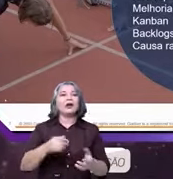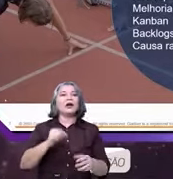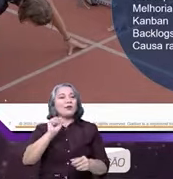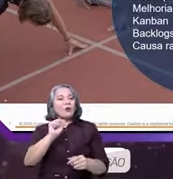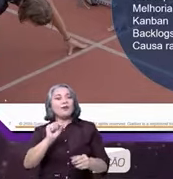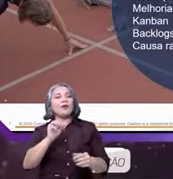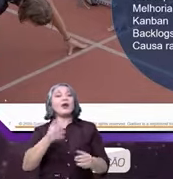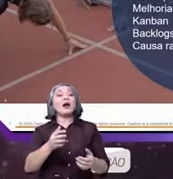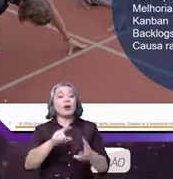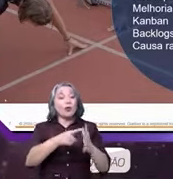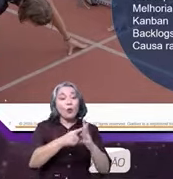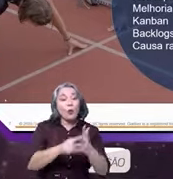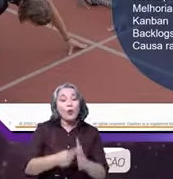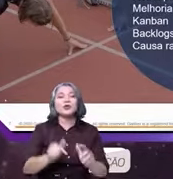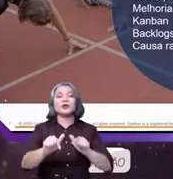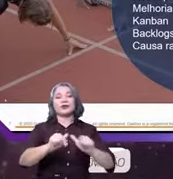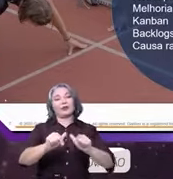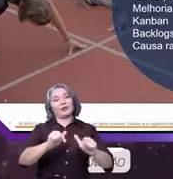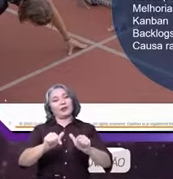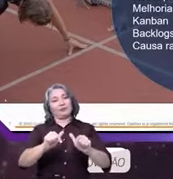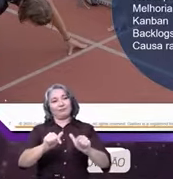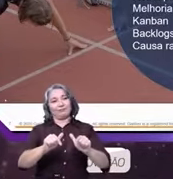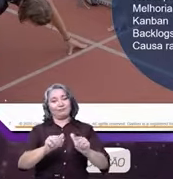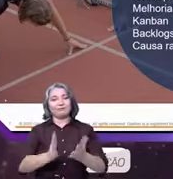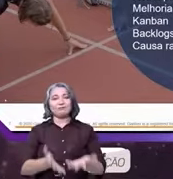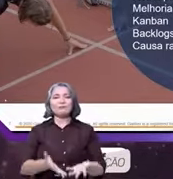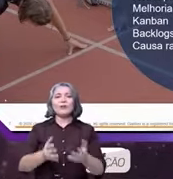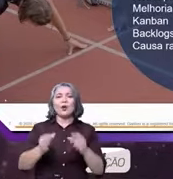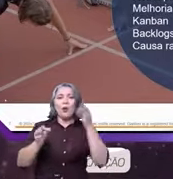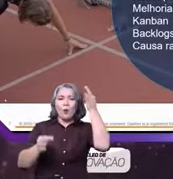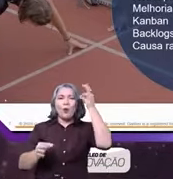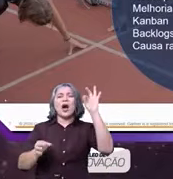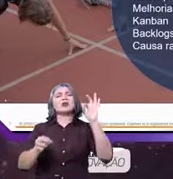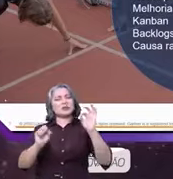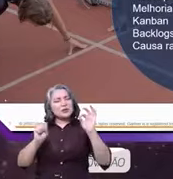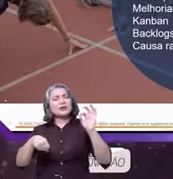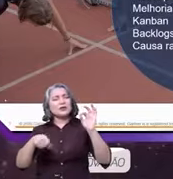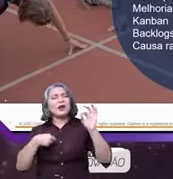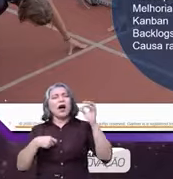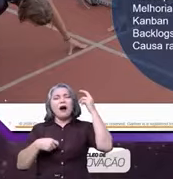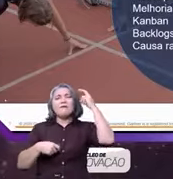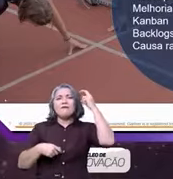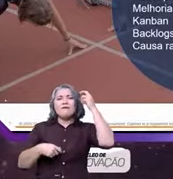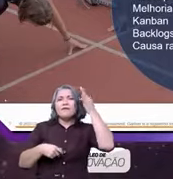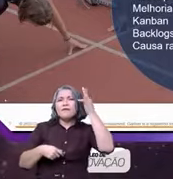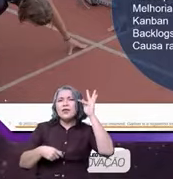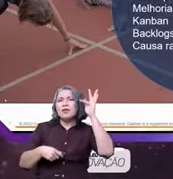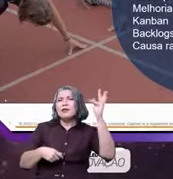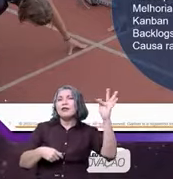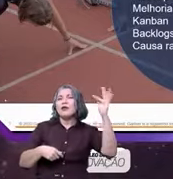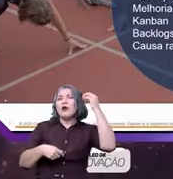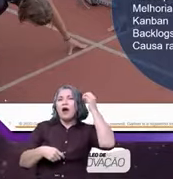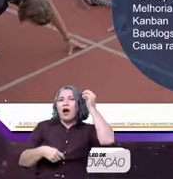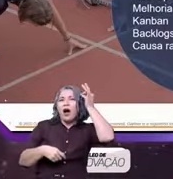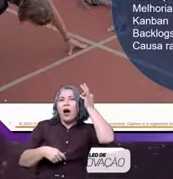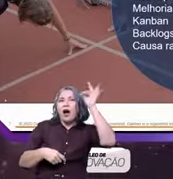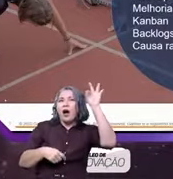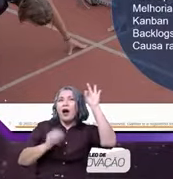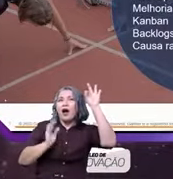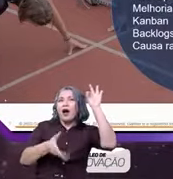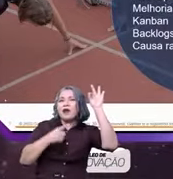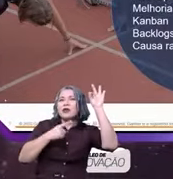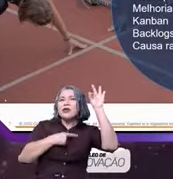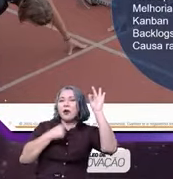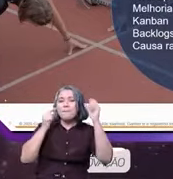rápido, corrigir e trabalhar. O ágil mesmo, a filosofia ágil, está no meio. E aqui eu trago um ponto